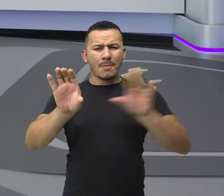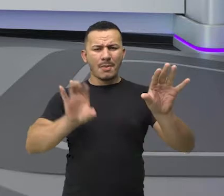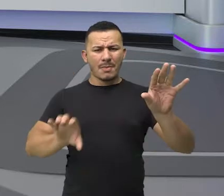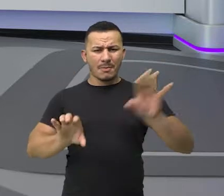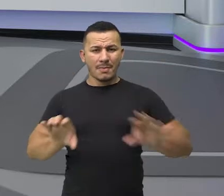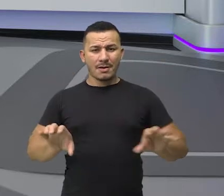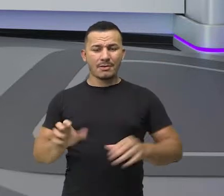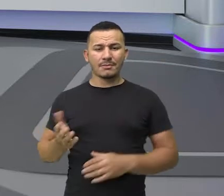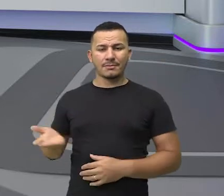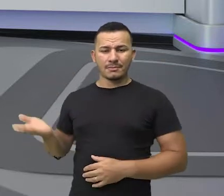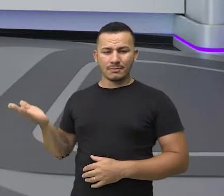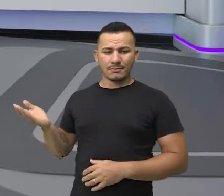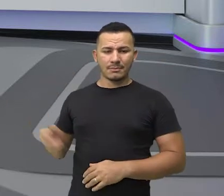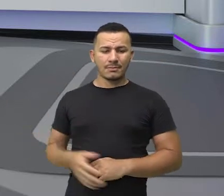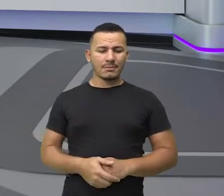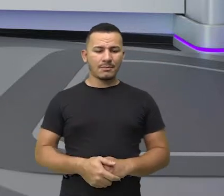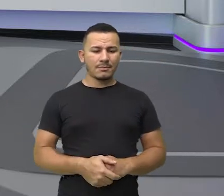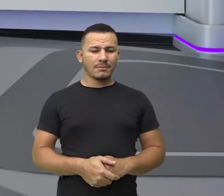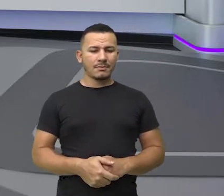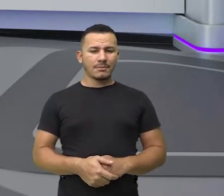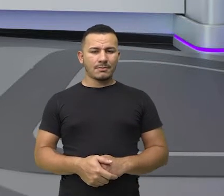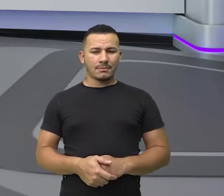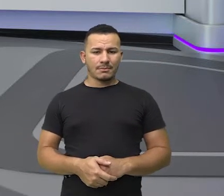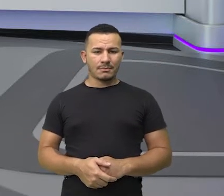só. Solta o desmembramento.